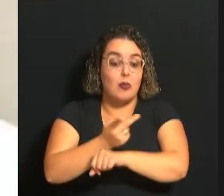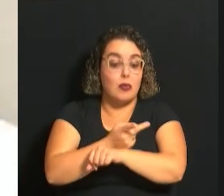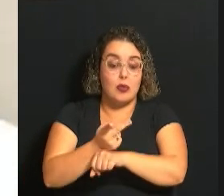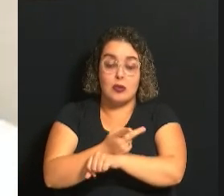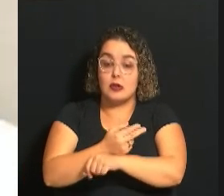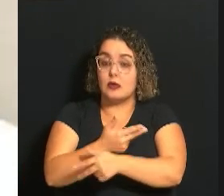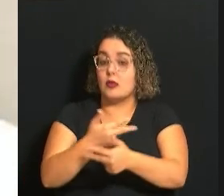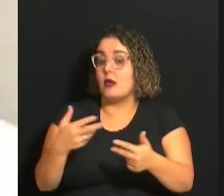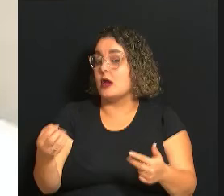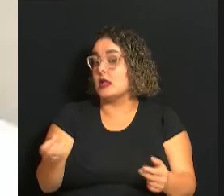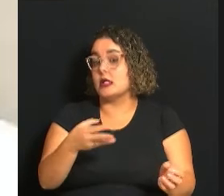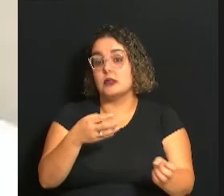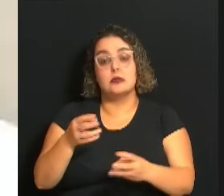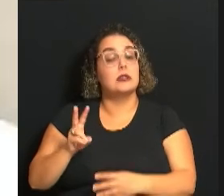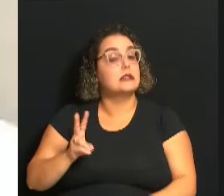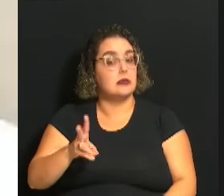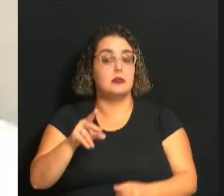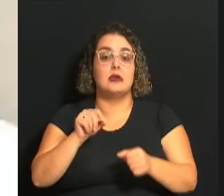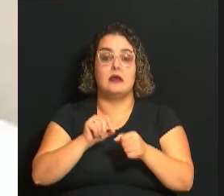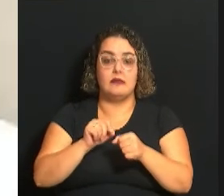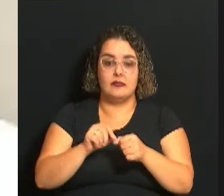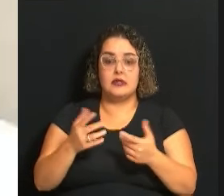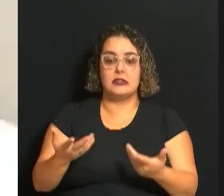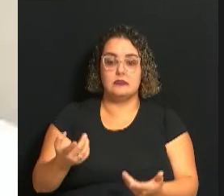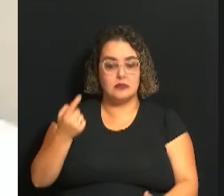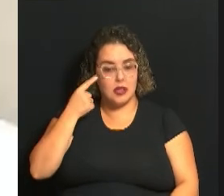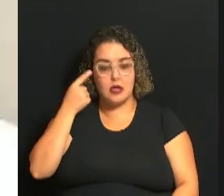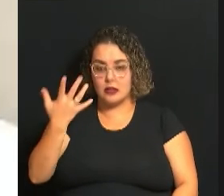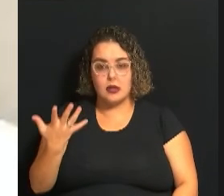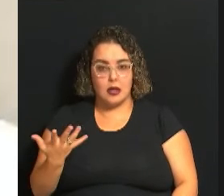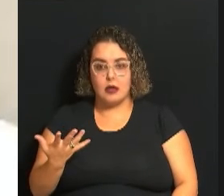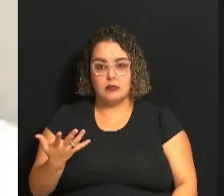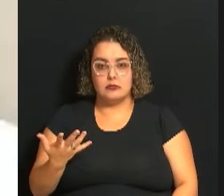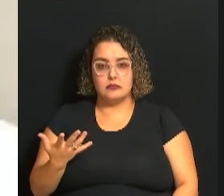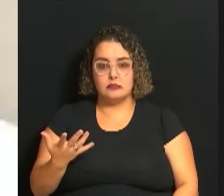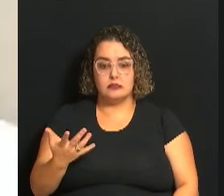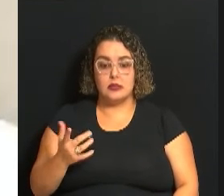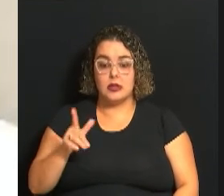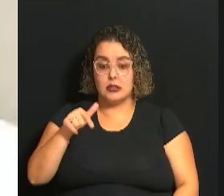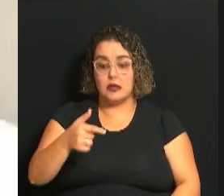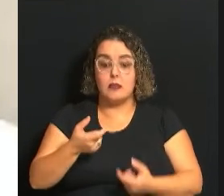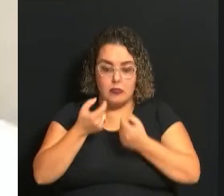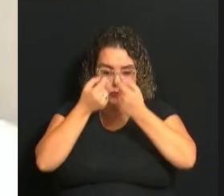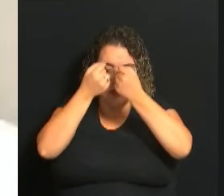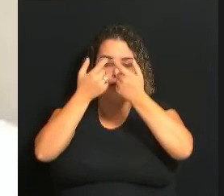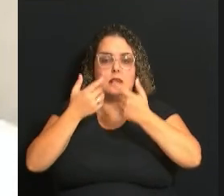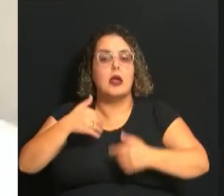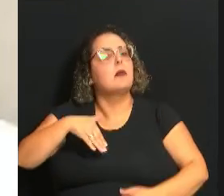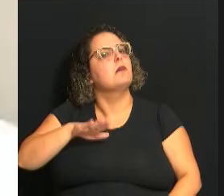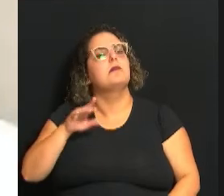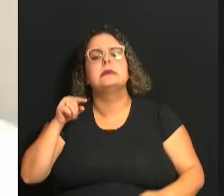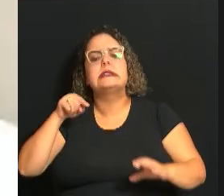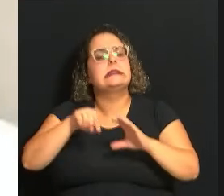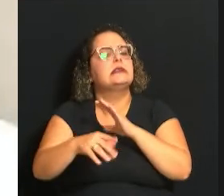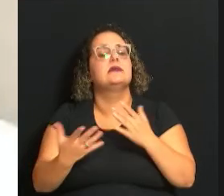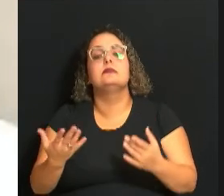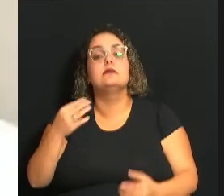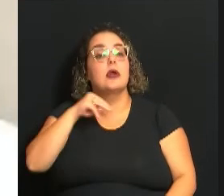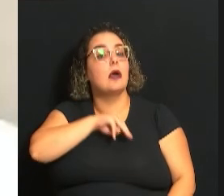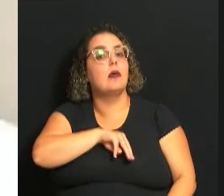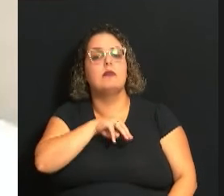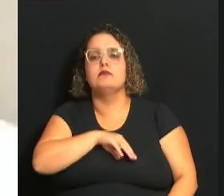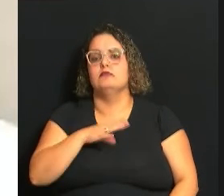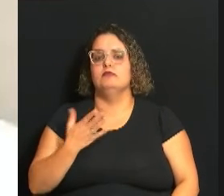novas. Sempre fiz isso, né? E a minha ideia é essa. Depois do câncer, eu estou mais afinco de cumprir a missão, de